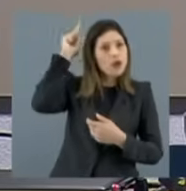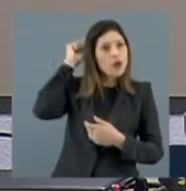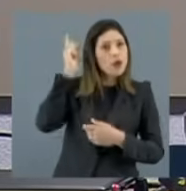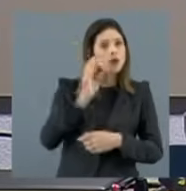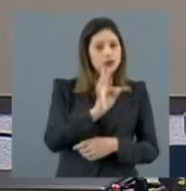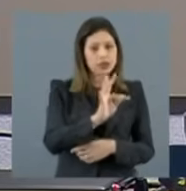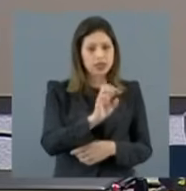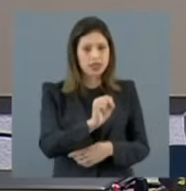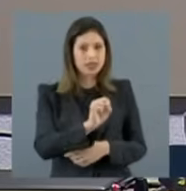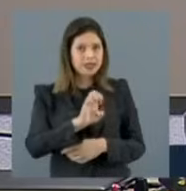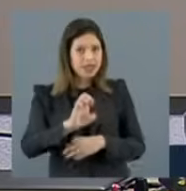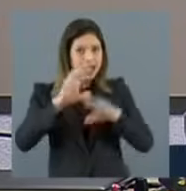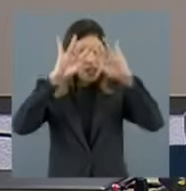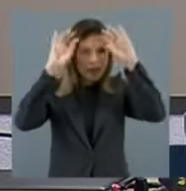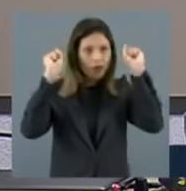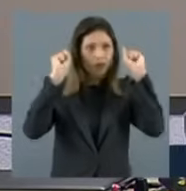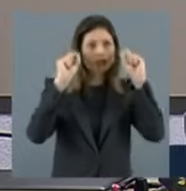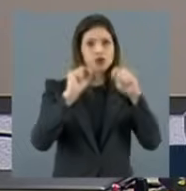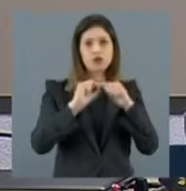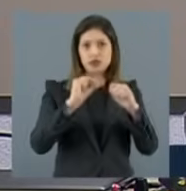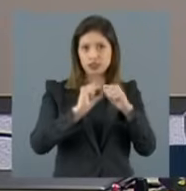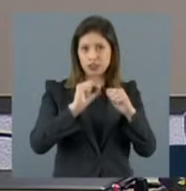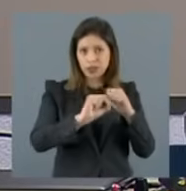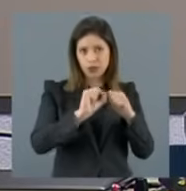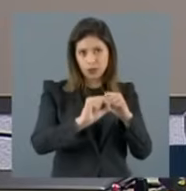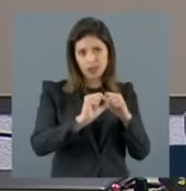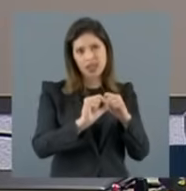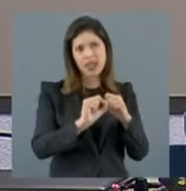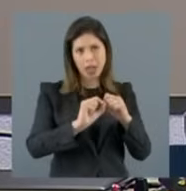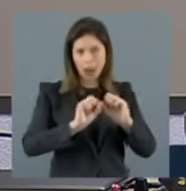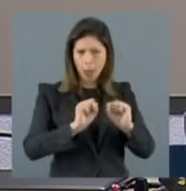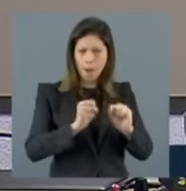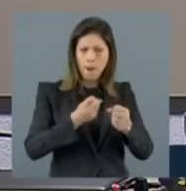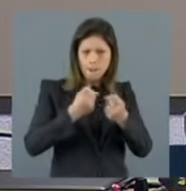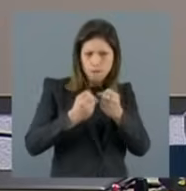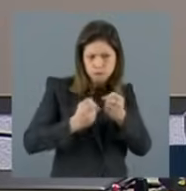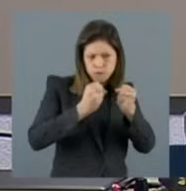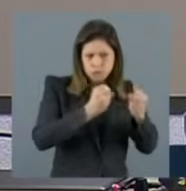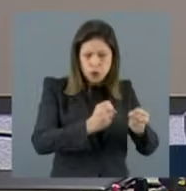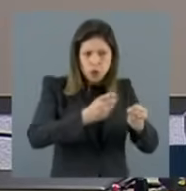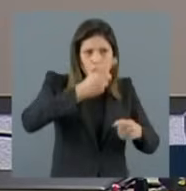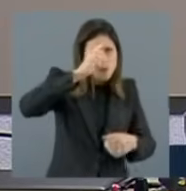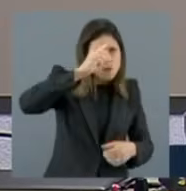TSE deu uma guinada ainda mais autoritária.